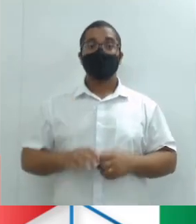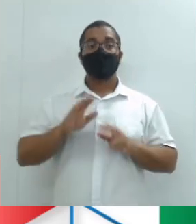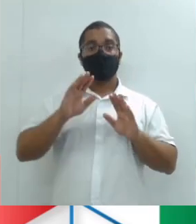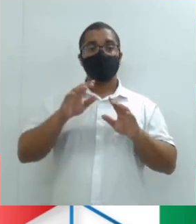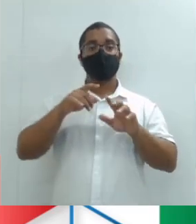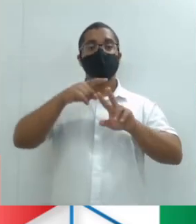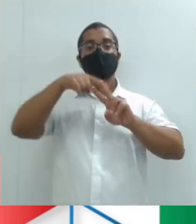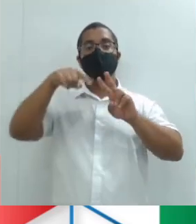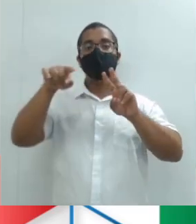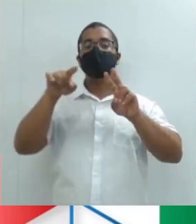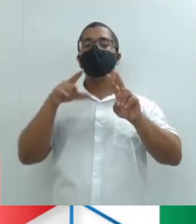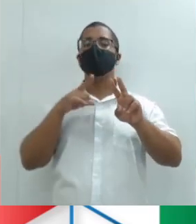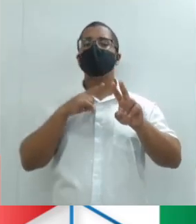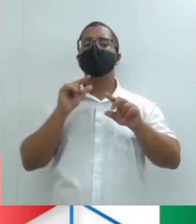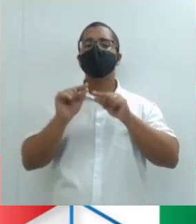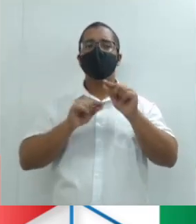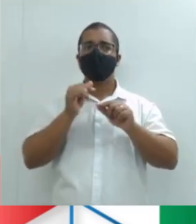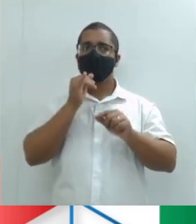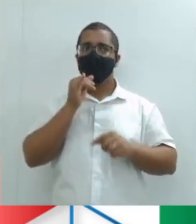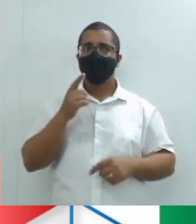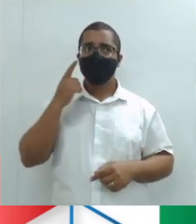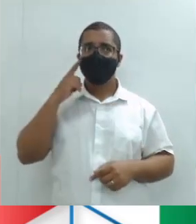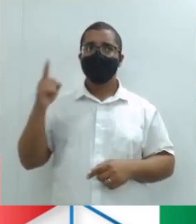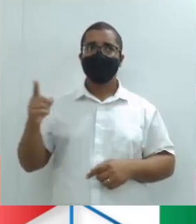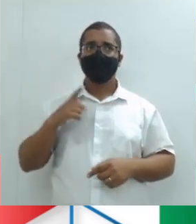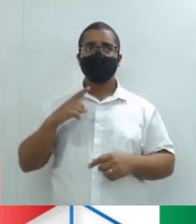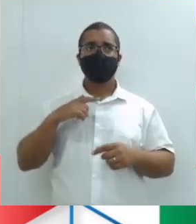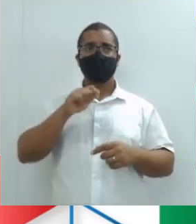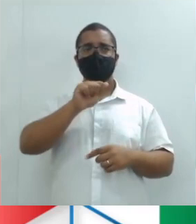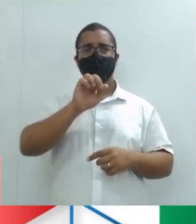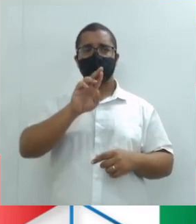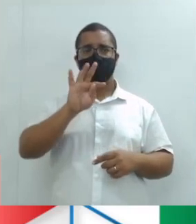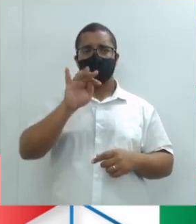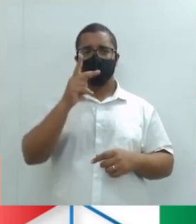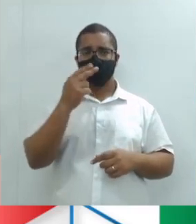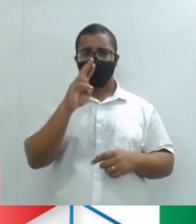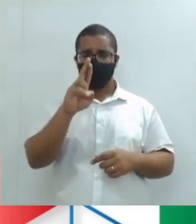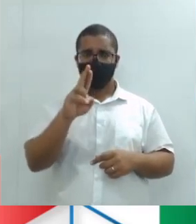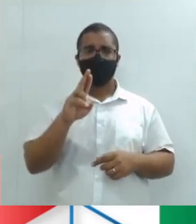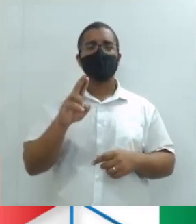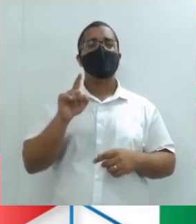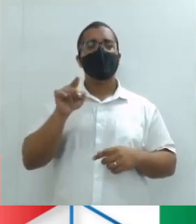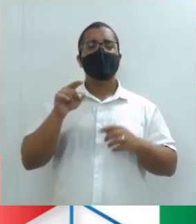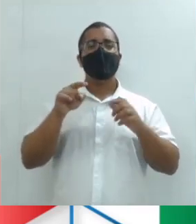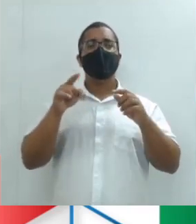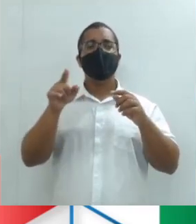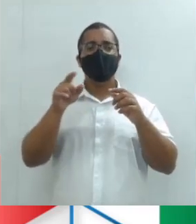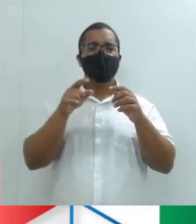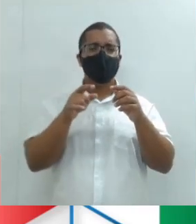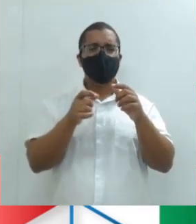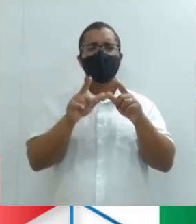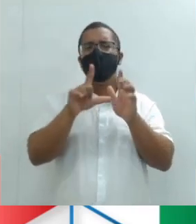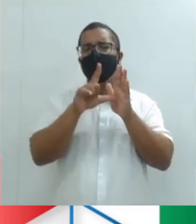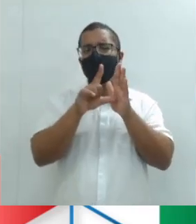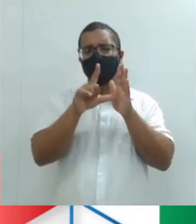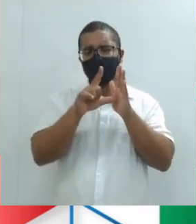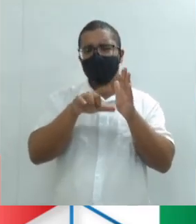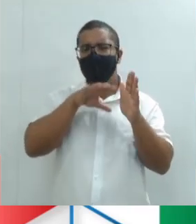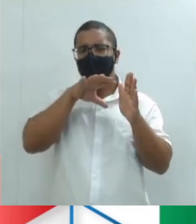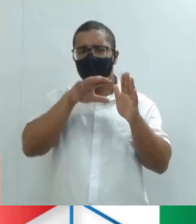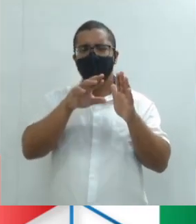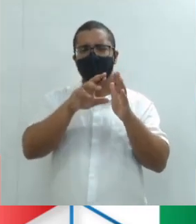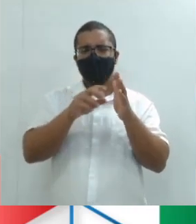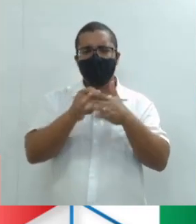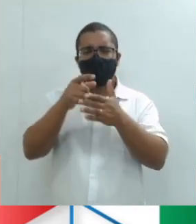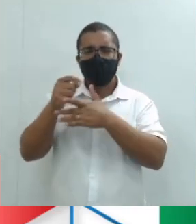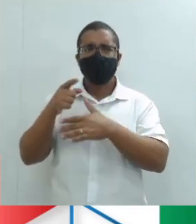a radiação, eu trouxe um exemplo aí. Ó. Arthur está com sua mãe em um pet shop escolhendo um pequeno aquário para comprar. Aí observa as opções